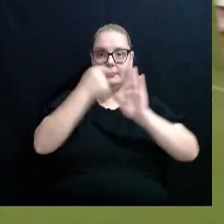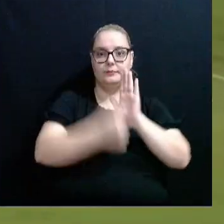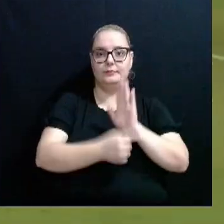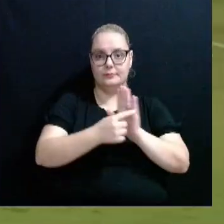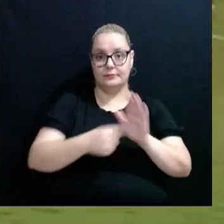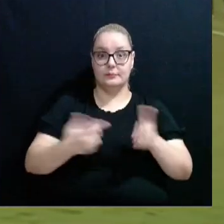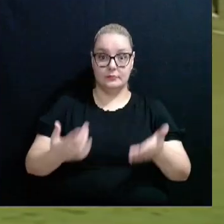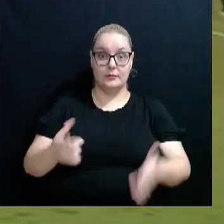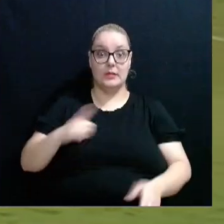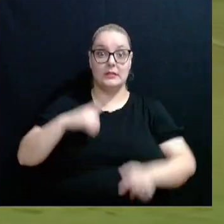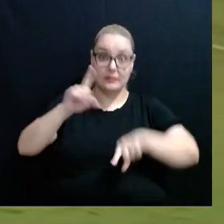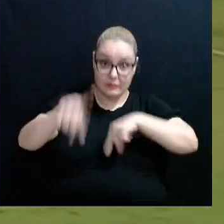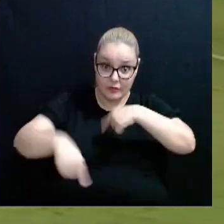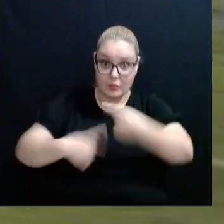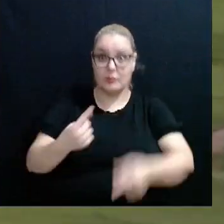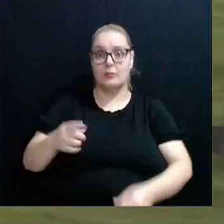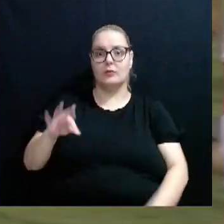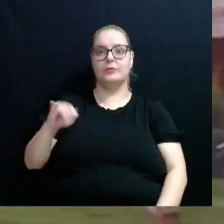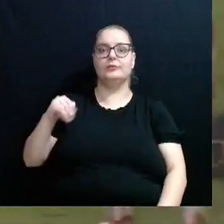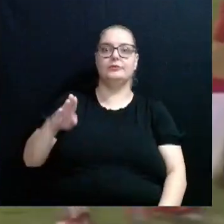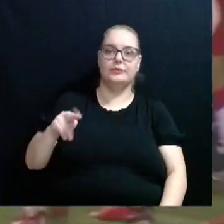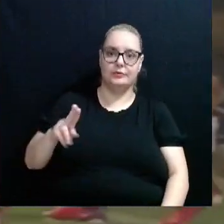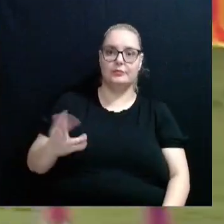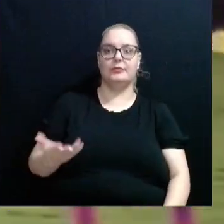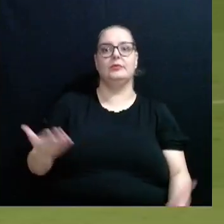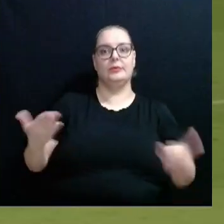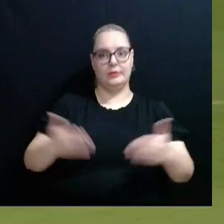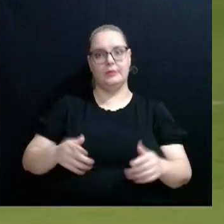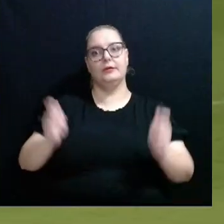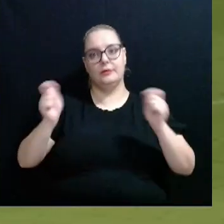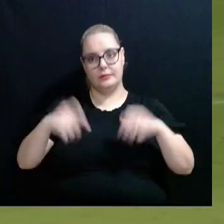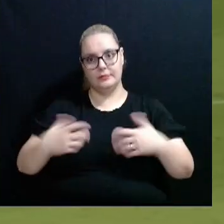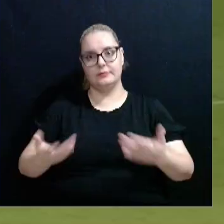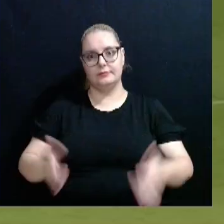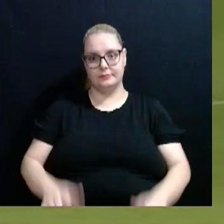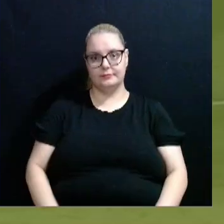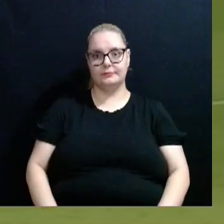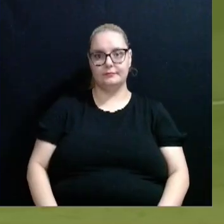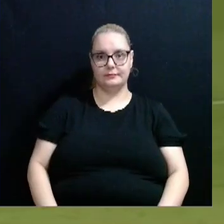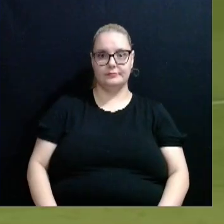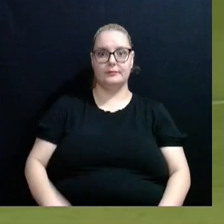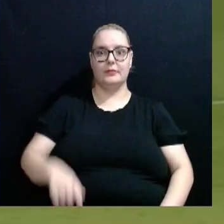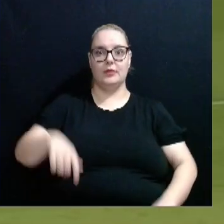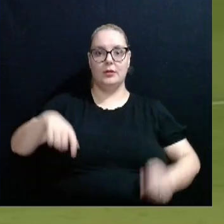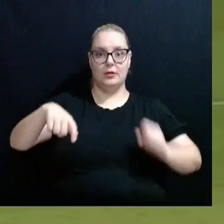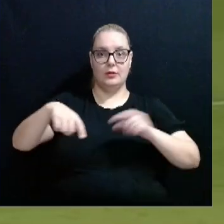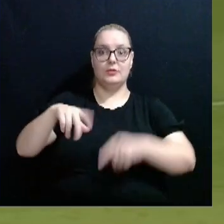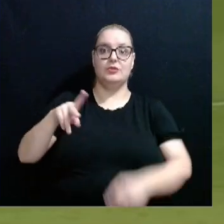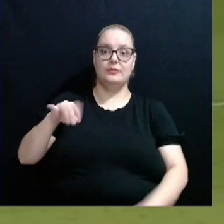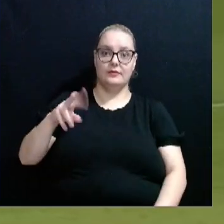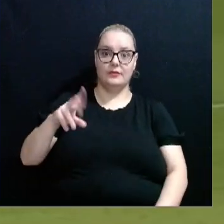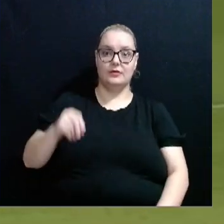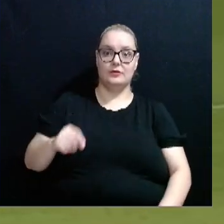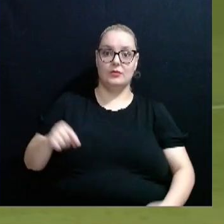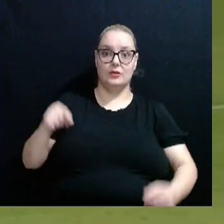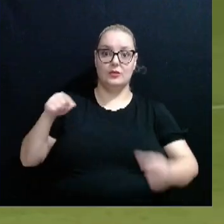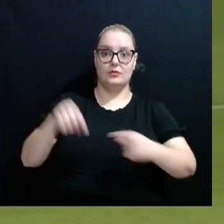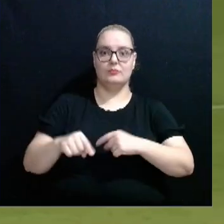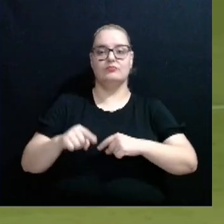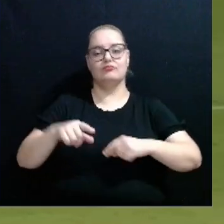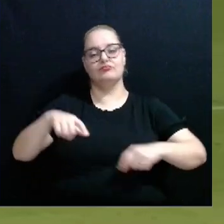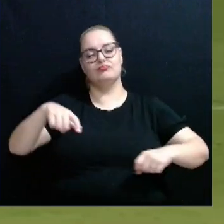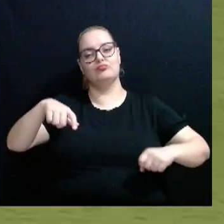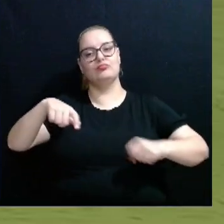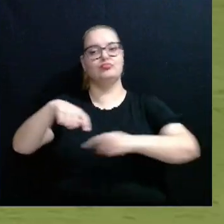para o Timbu e desta vez valeu. Cobrança de Vinícius, que bate com categoria e faz para